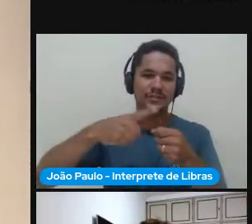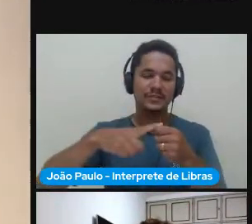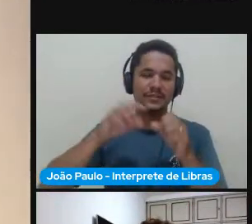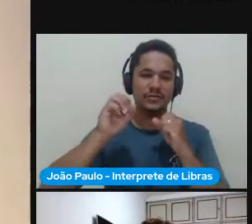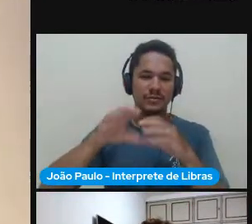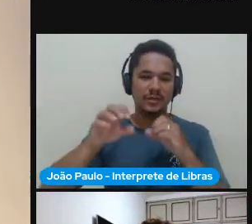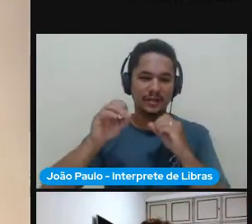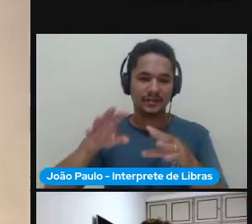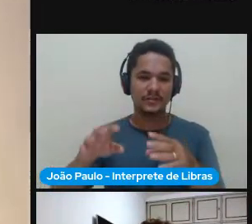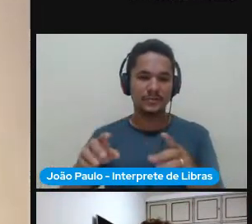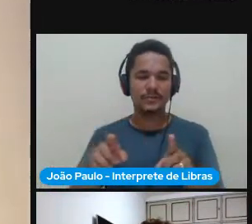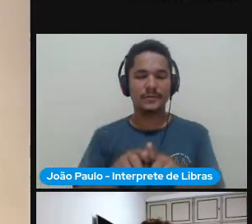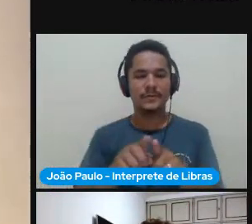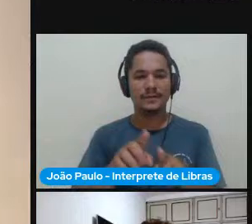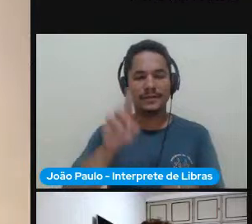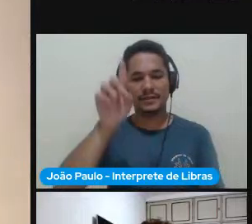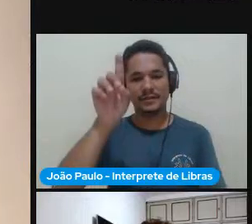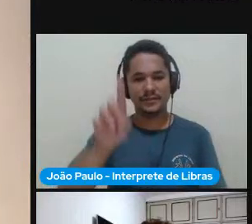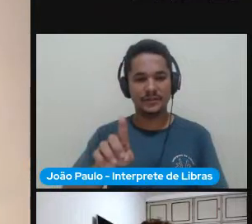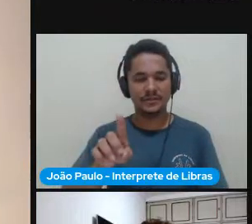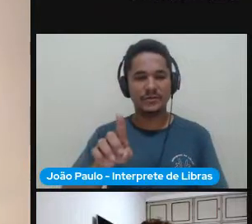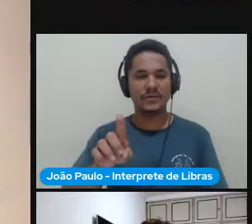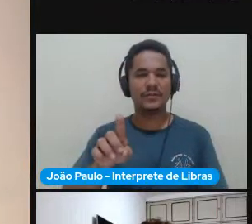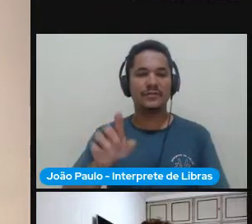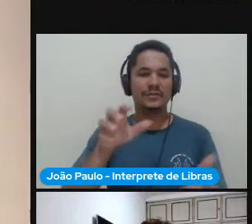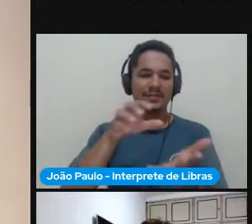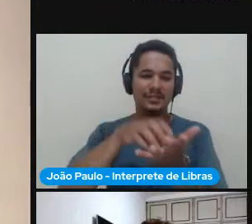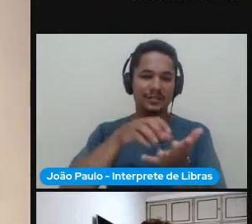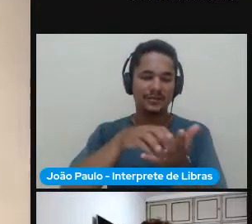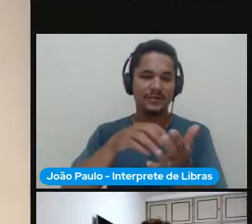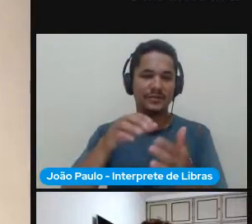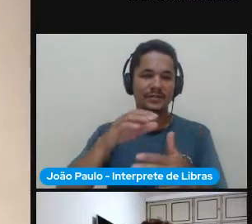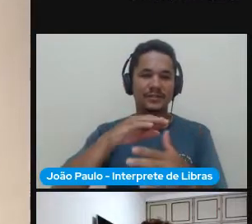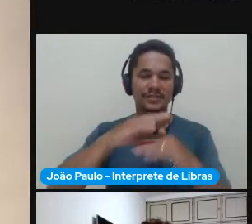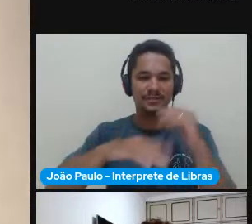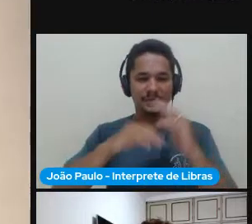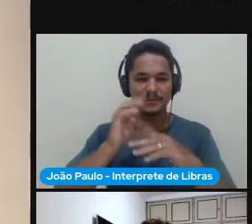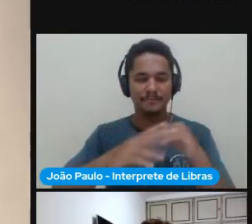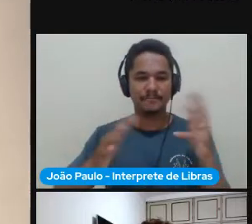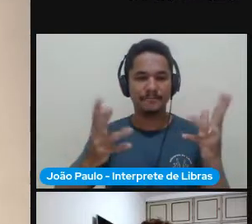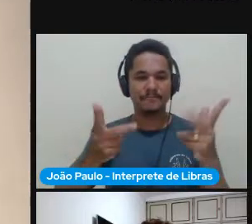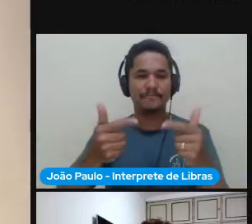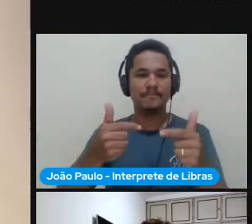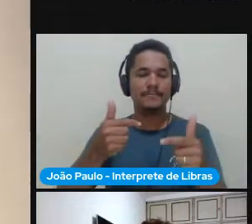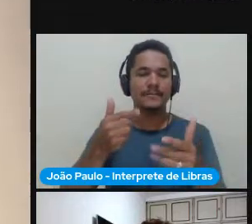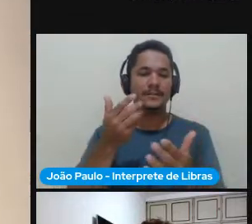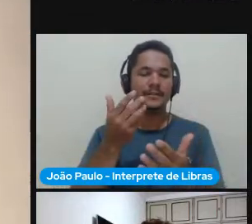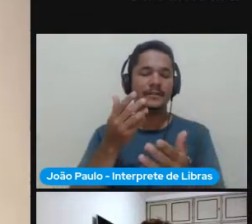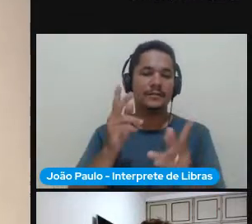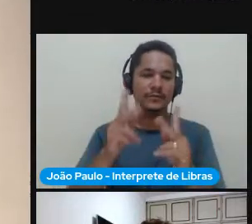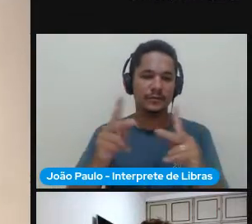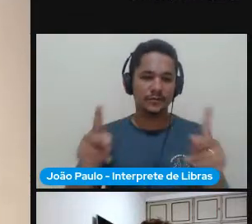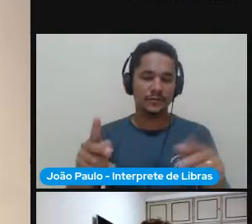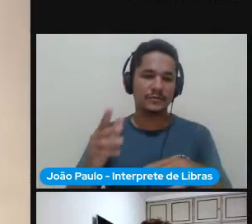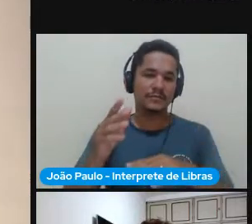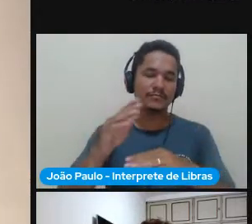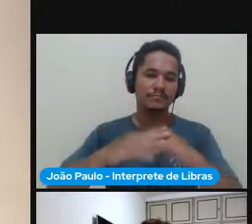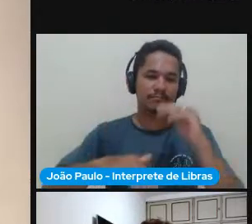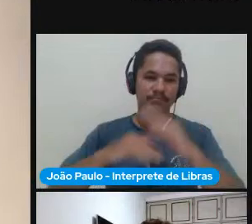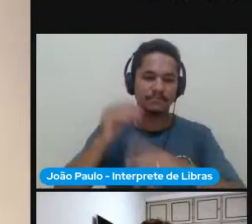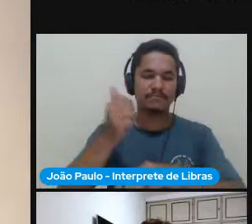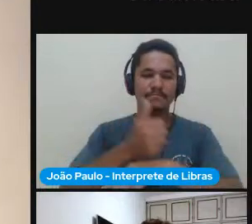dos Profissionais da Educação. Né, Valentina? Boa noite. A Valentina, gente, veio dar um recado para vocês.